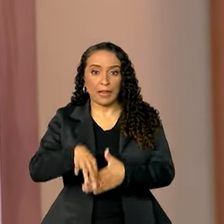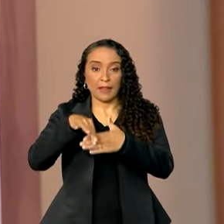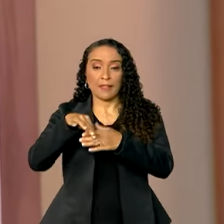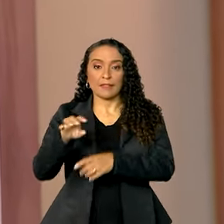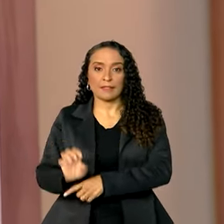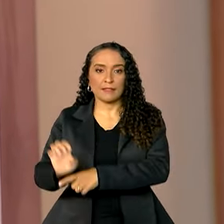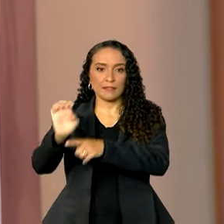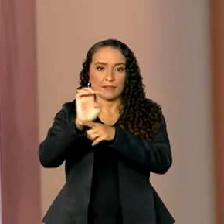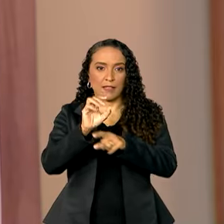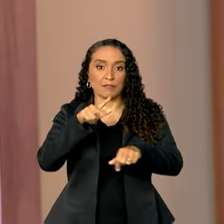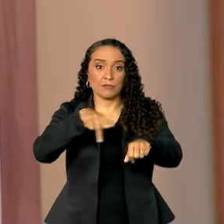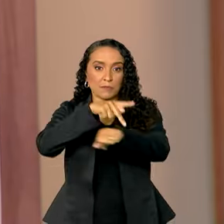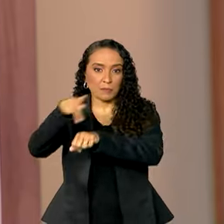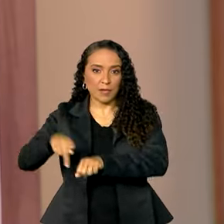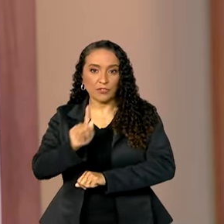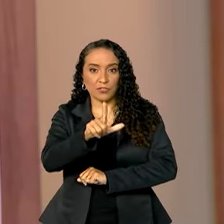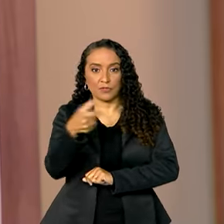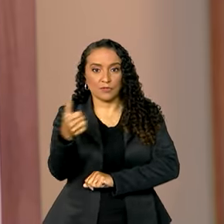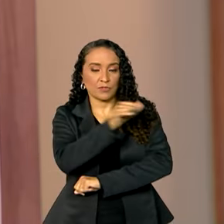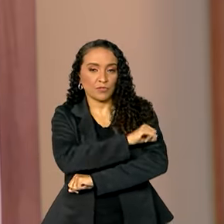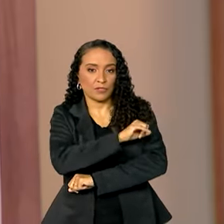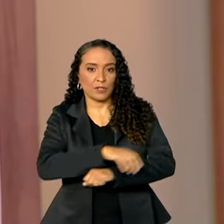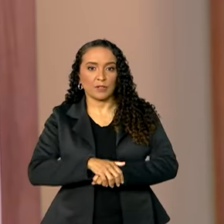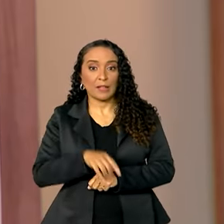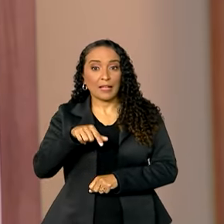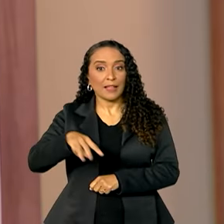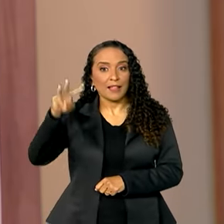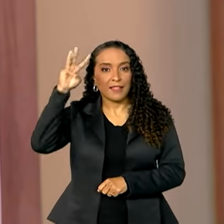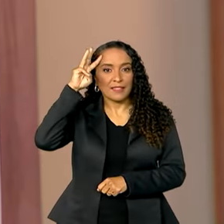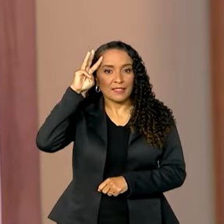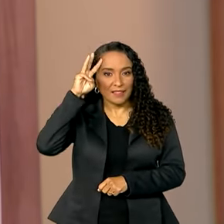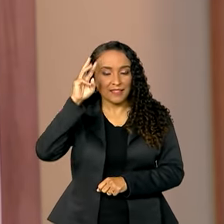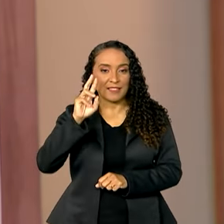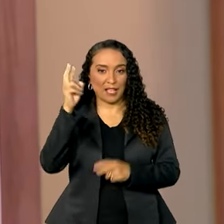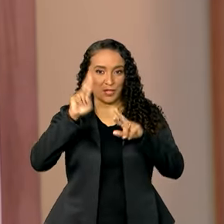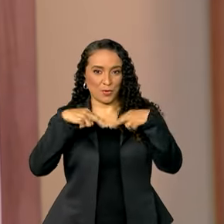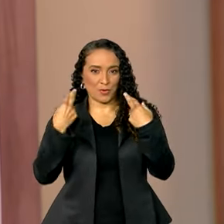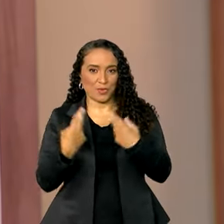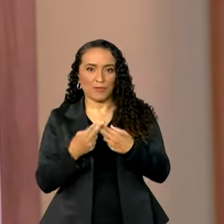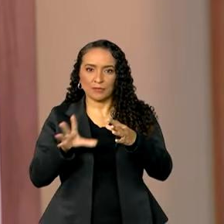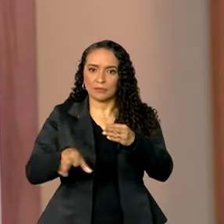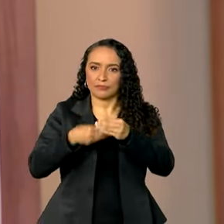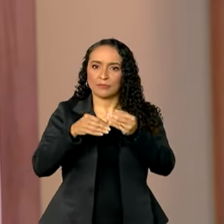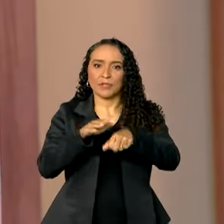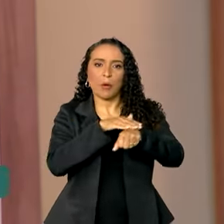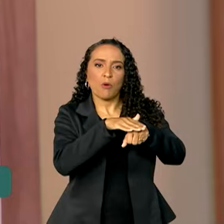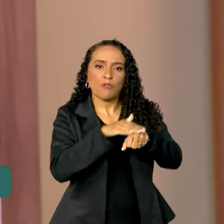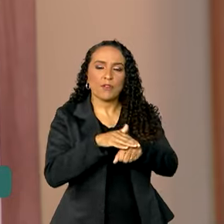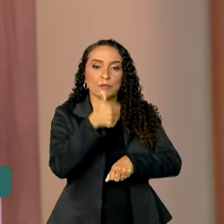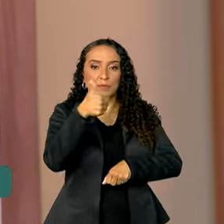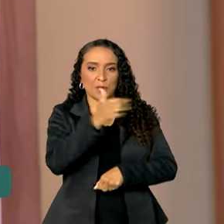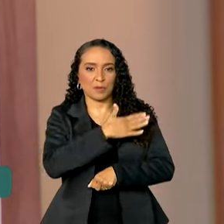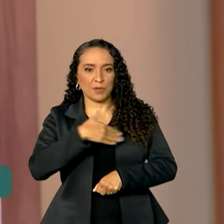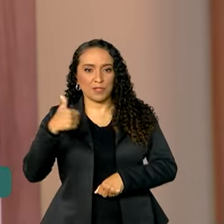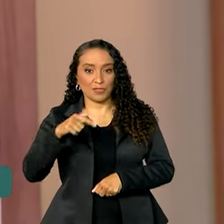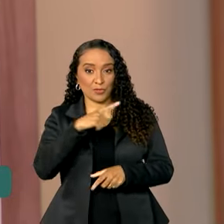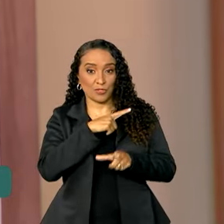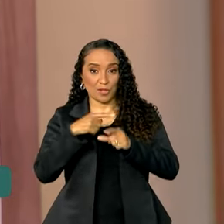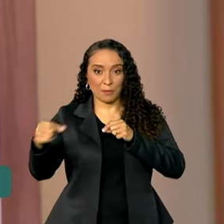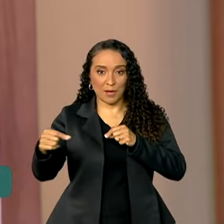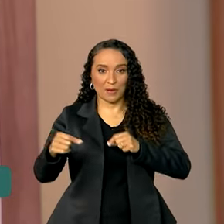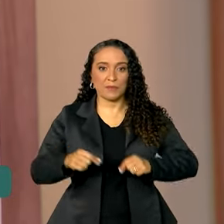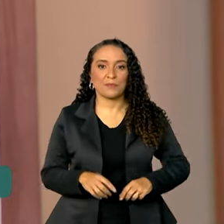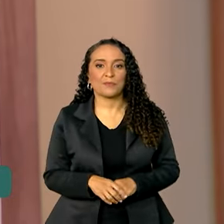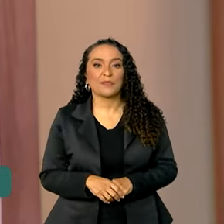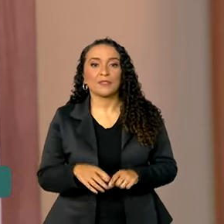Estado durante o G20 no Rio de Janeiro. Nessa terça-feira, as reuniões incluíram conversas com o primeiro-ministro do Japão,